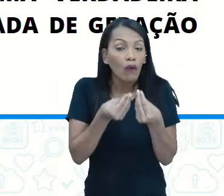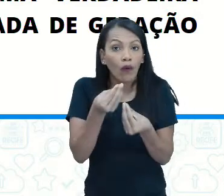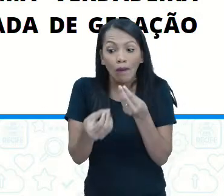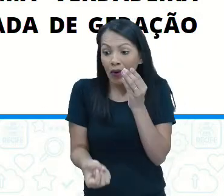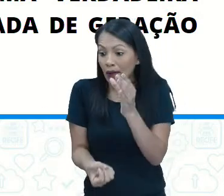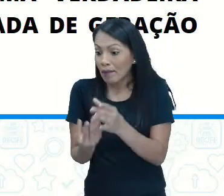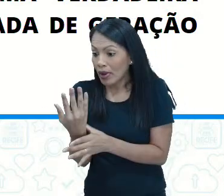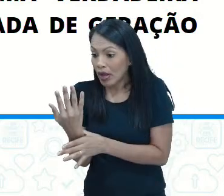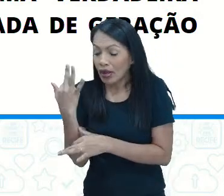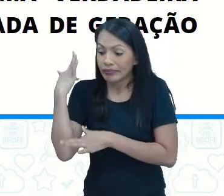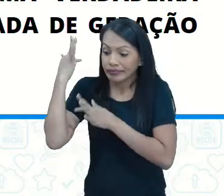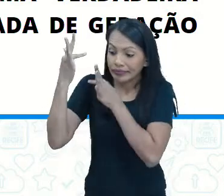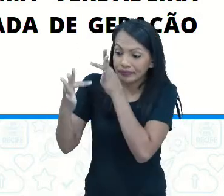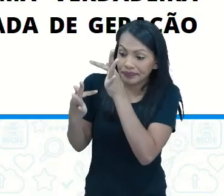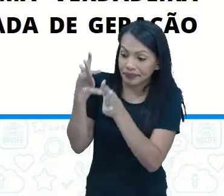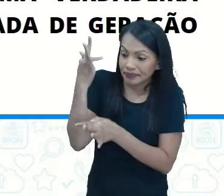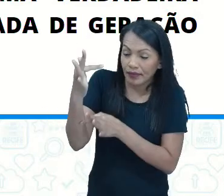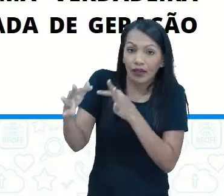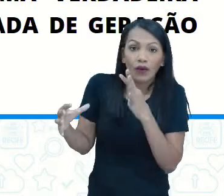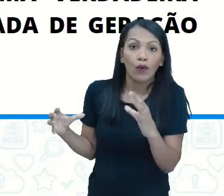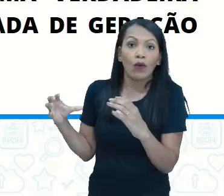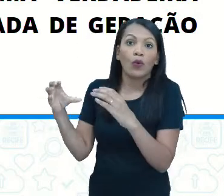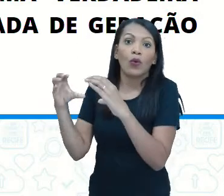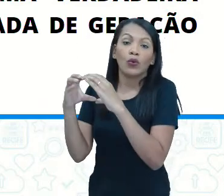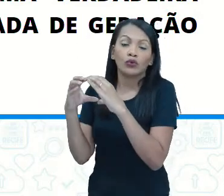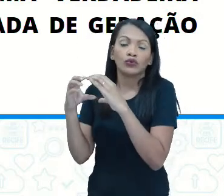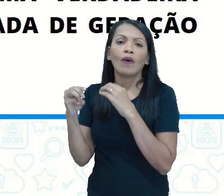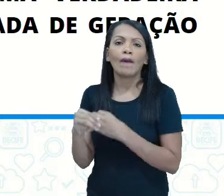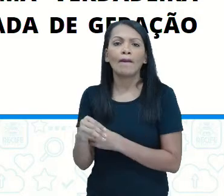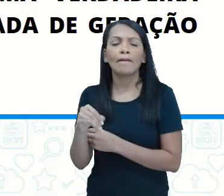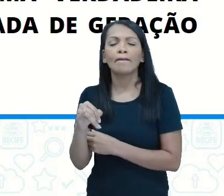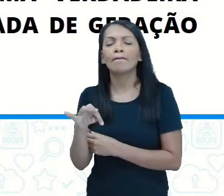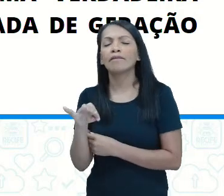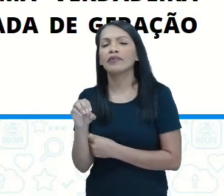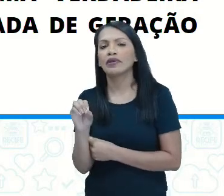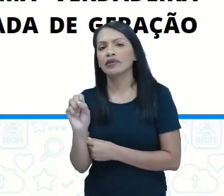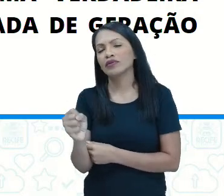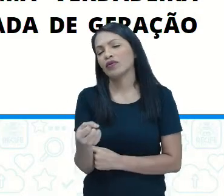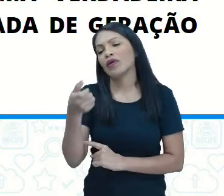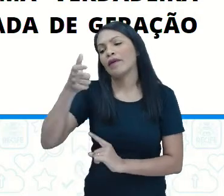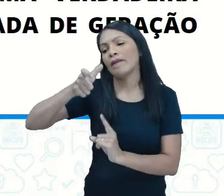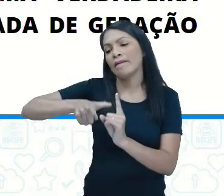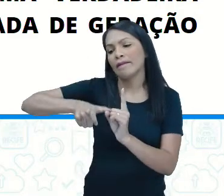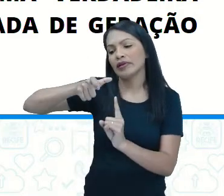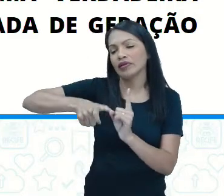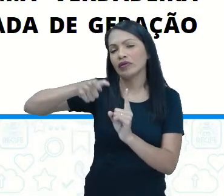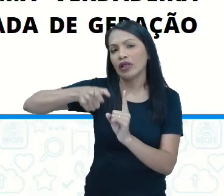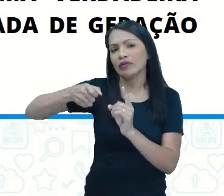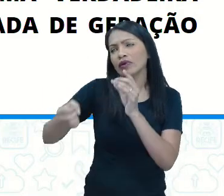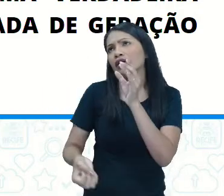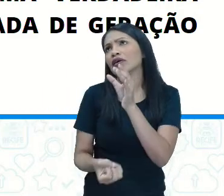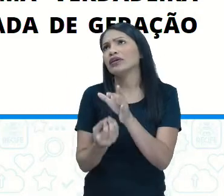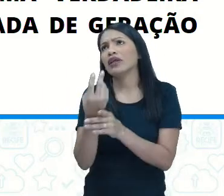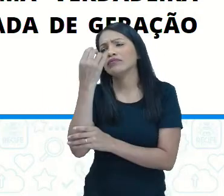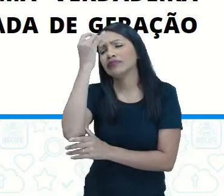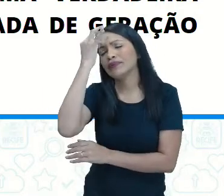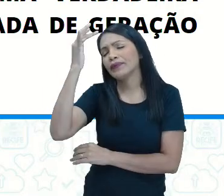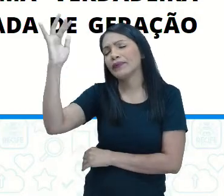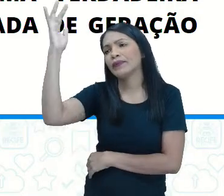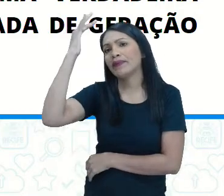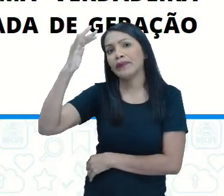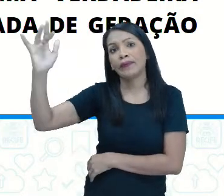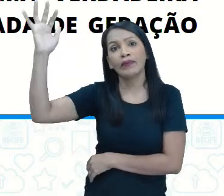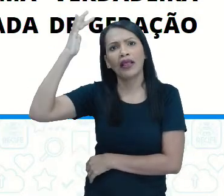do folclore são um conjunto de mitos e personagens que nasceram da imaginação coletiva de